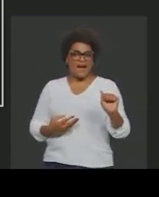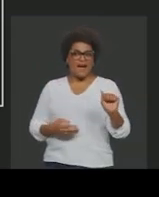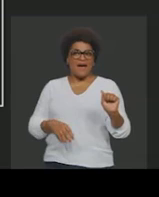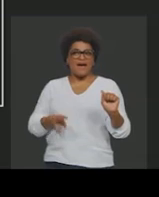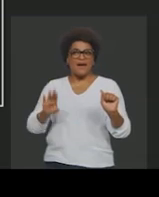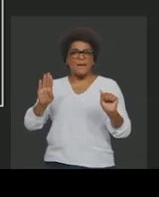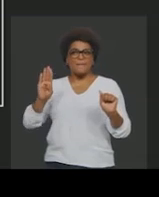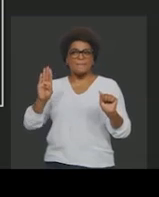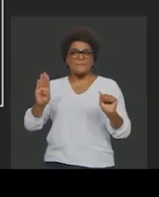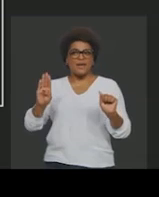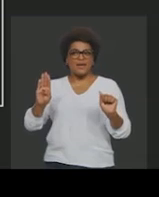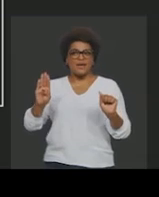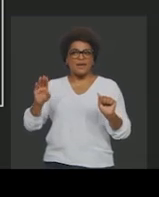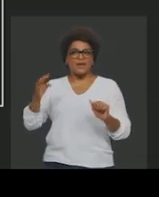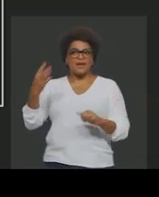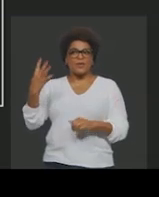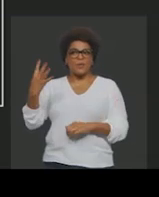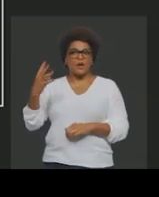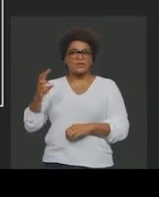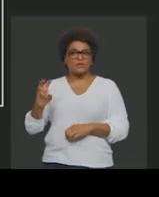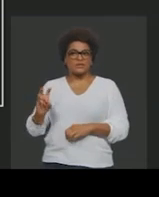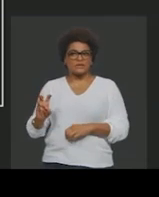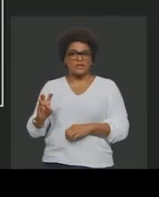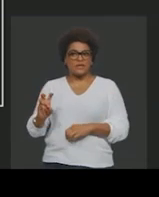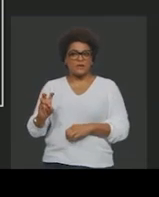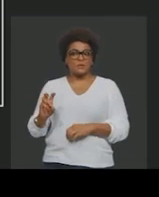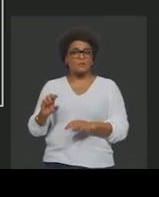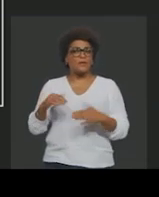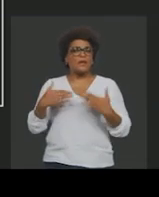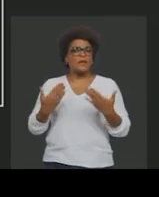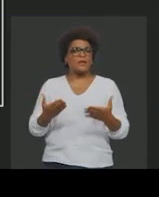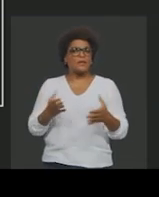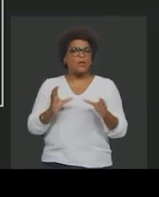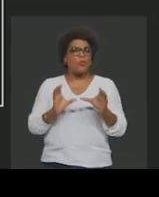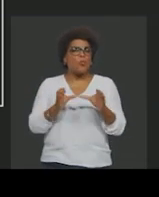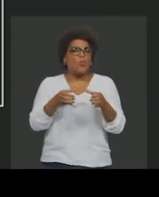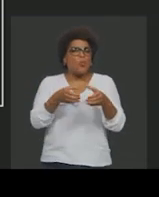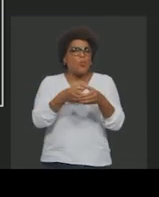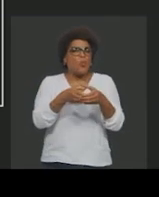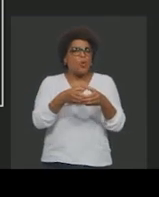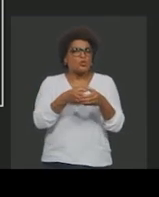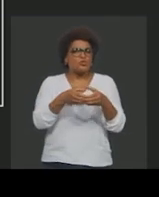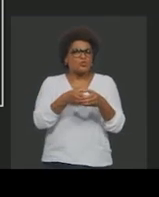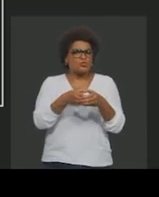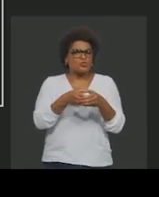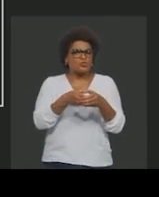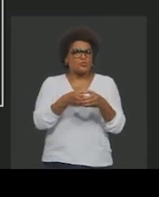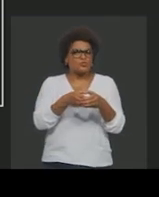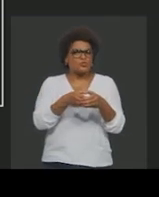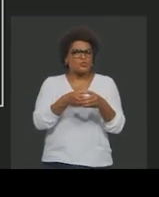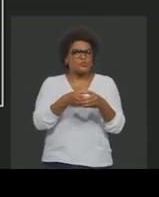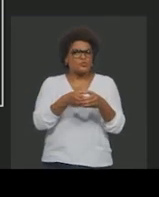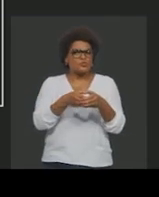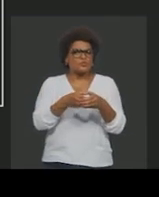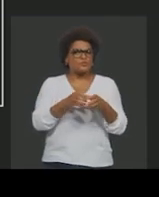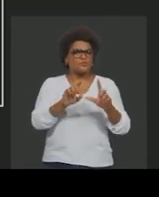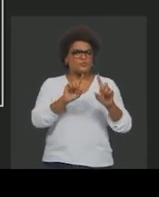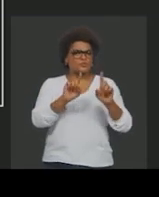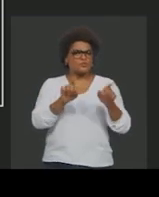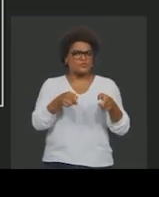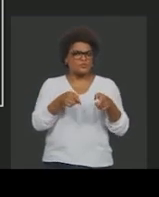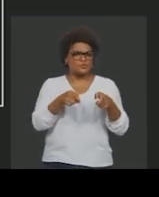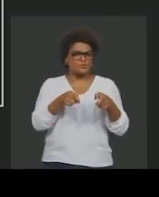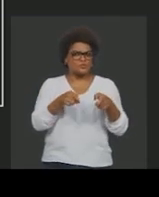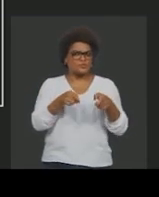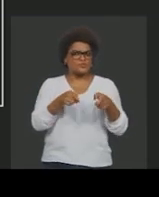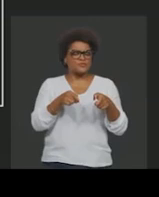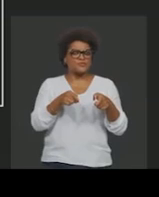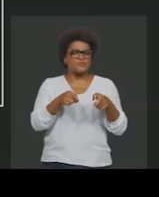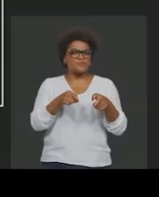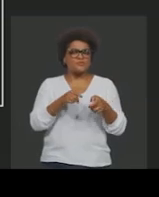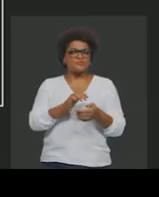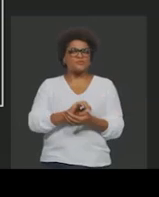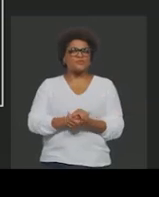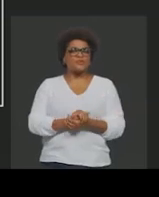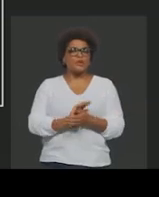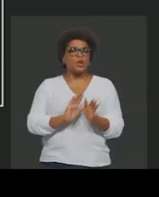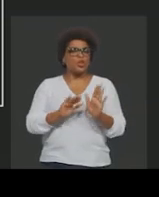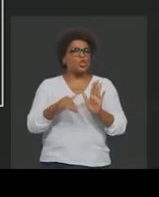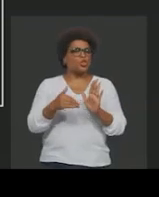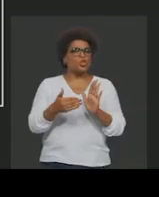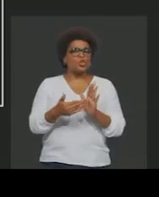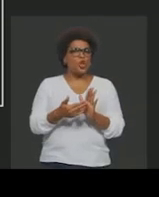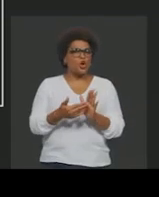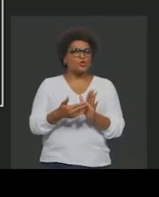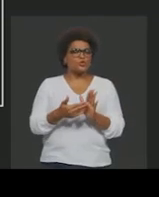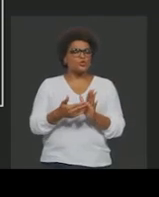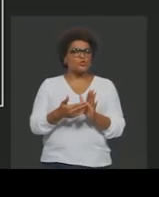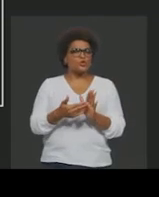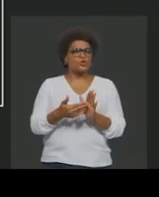um conjunto, né? Tá aí, ó, A cartesiano B, né? Conjunto, abre chave, lá no final, fecha chave. De todos os pares, de